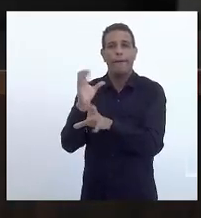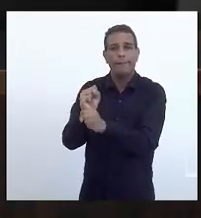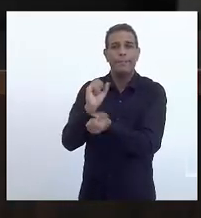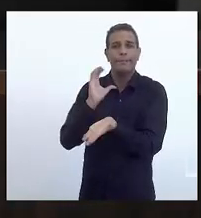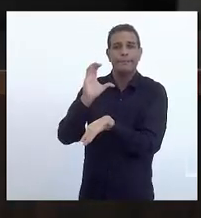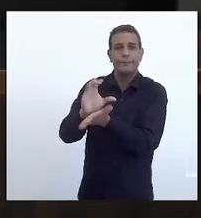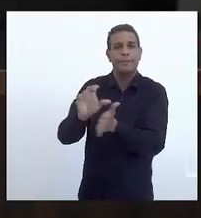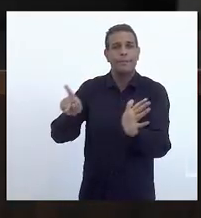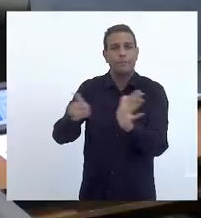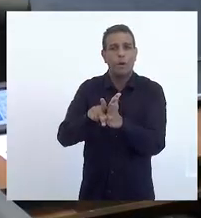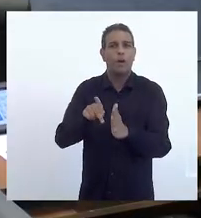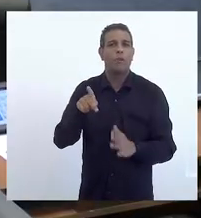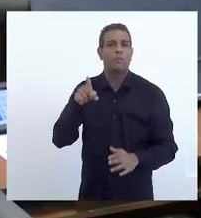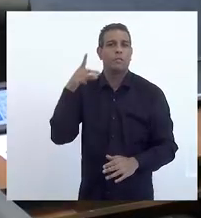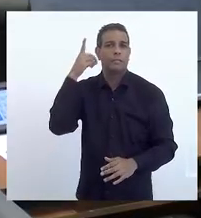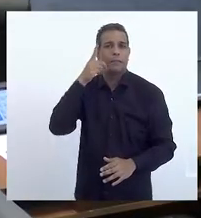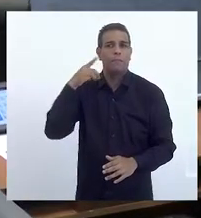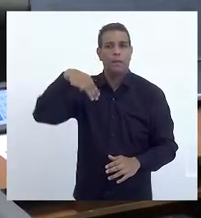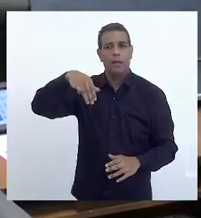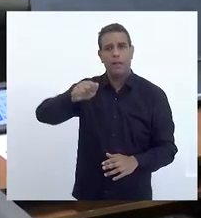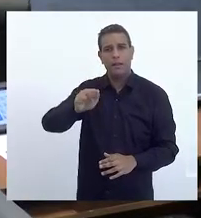Márcio Pacheco.